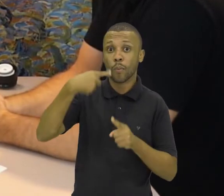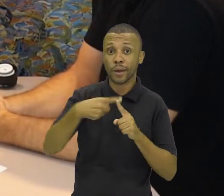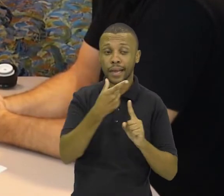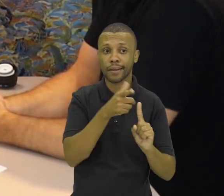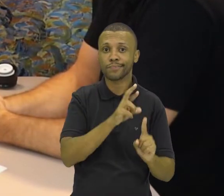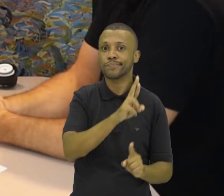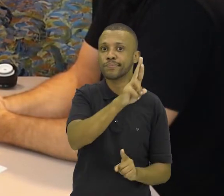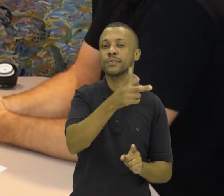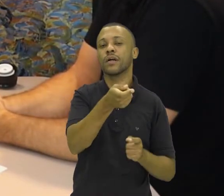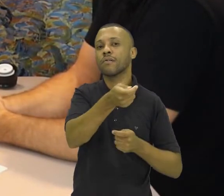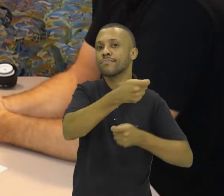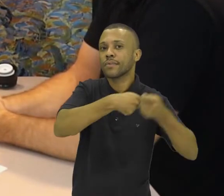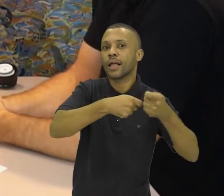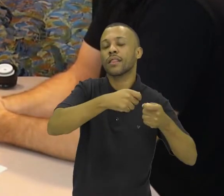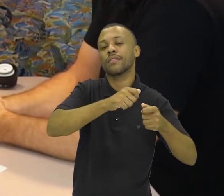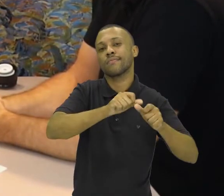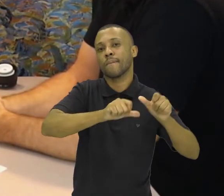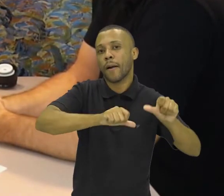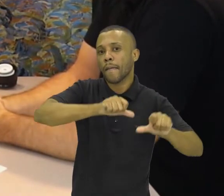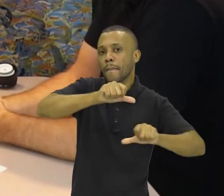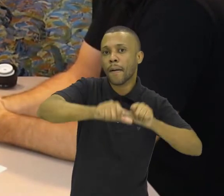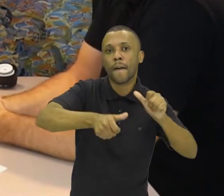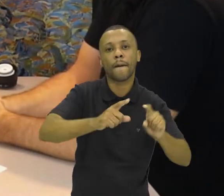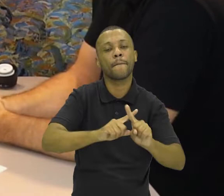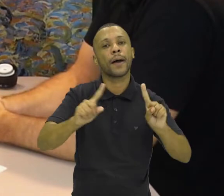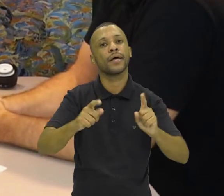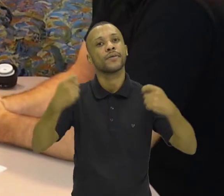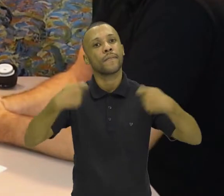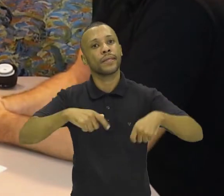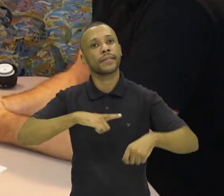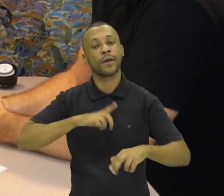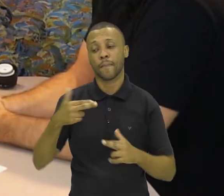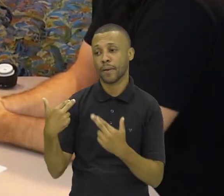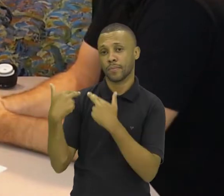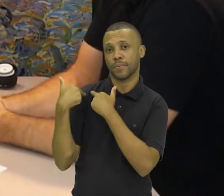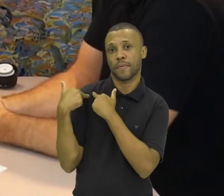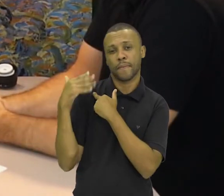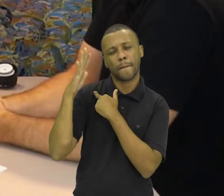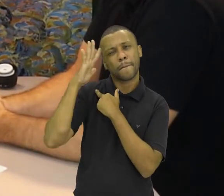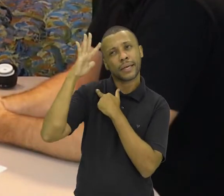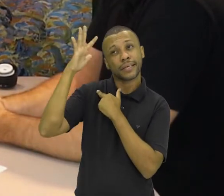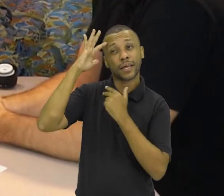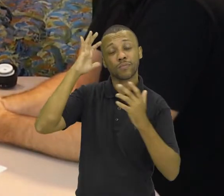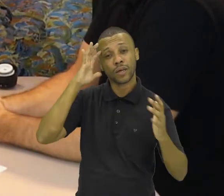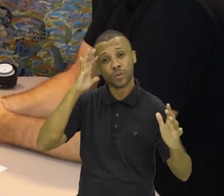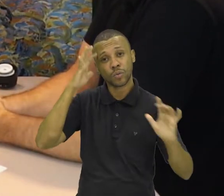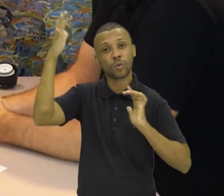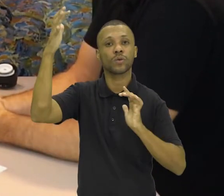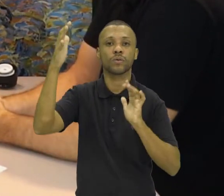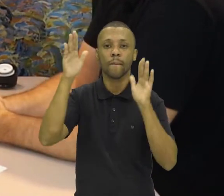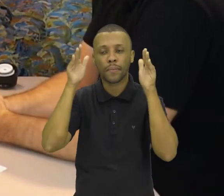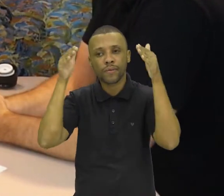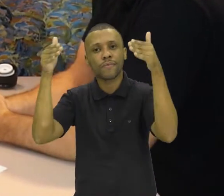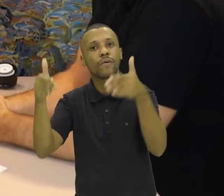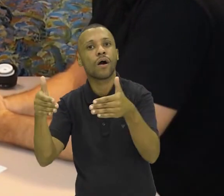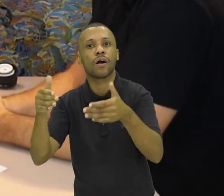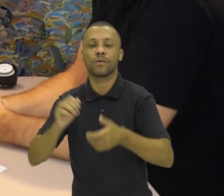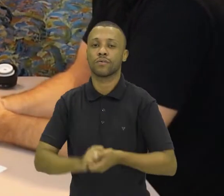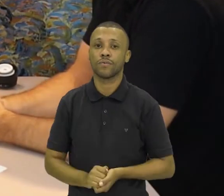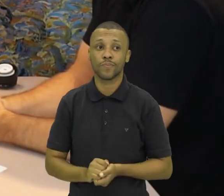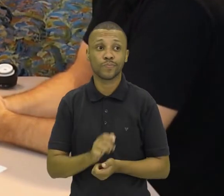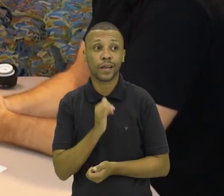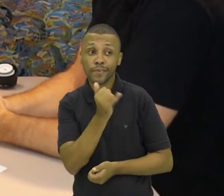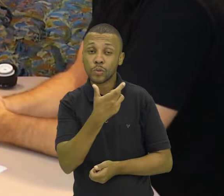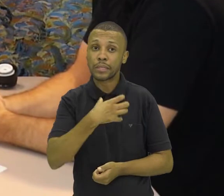são transitórios, né? Não é, mas é responsabilidade de pensar na solução para essas coisas. Tá? Não se